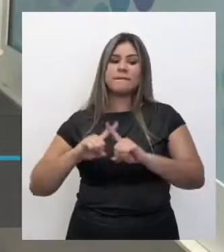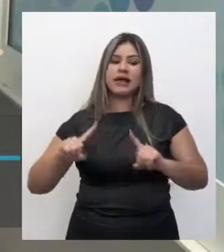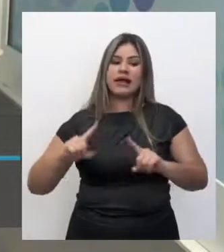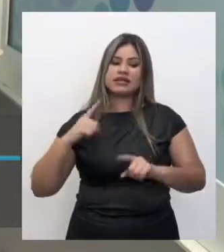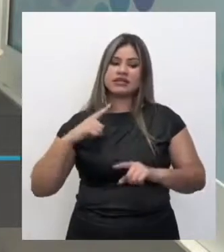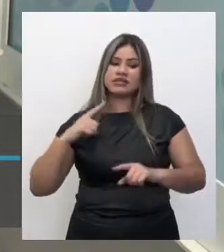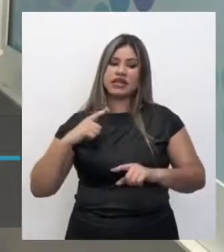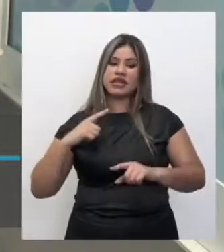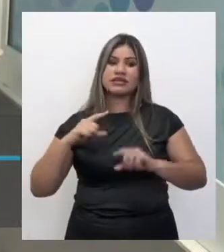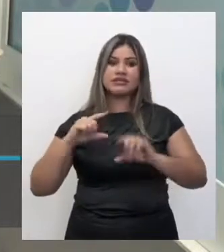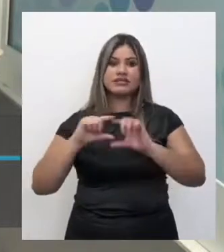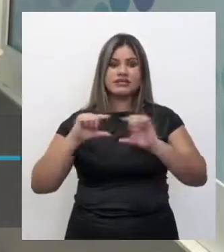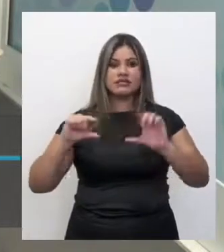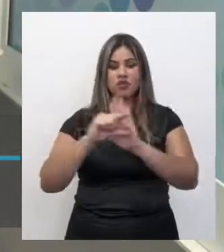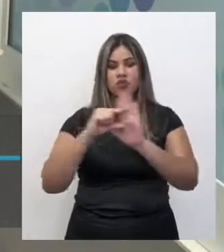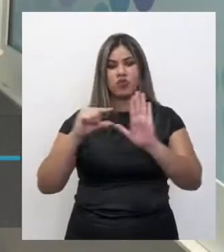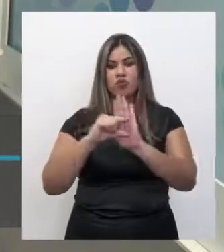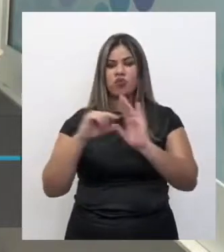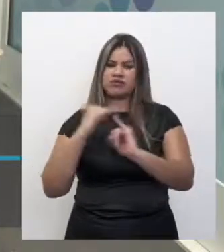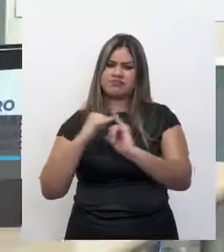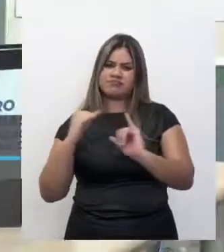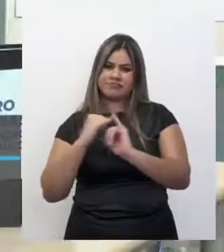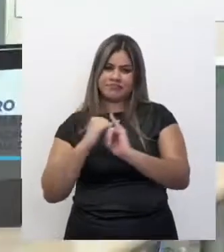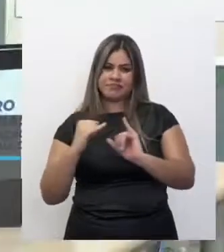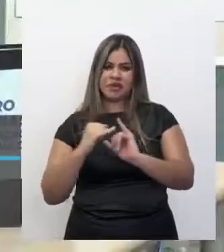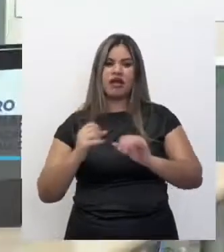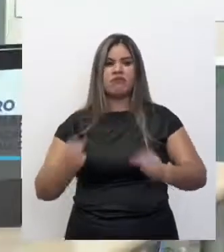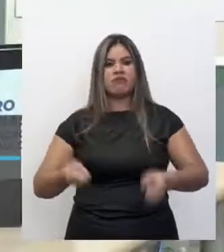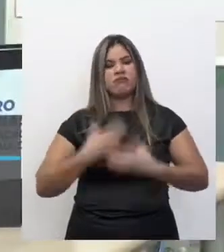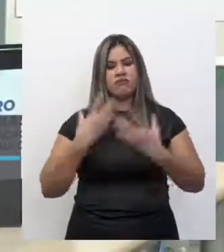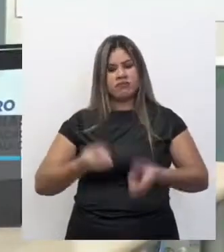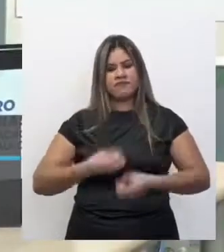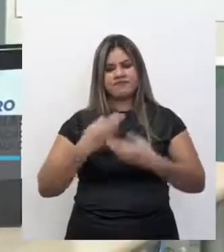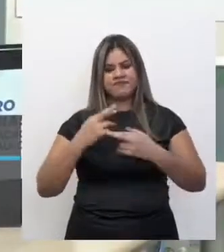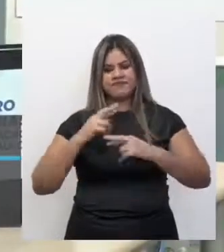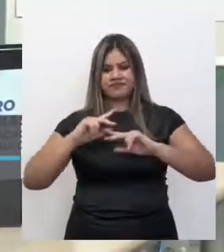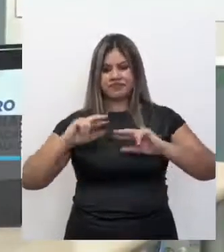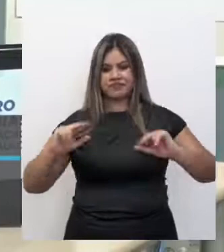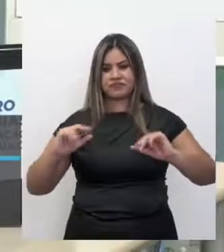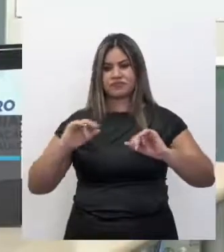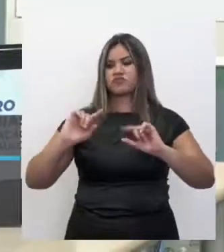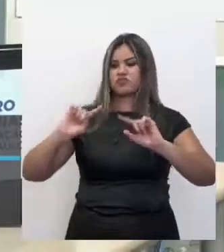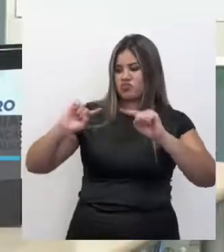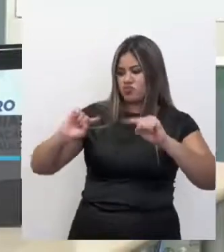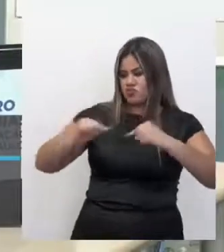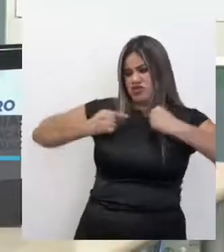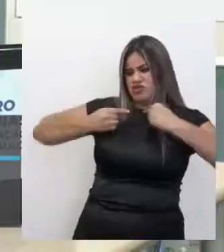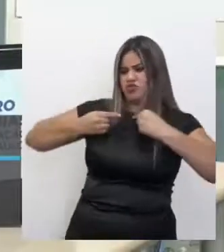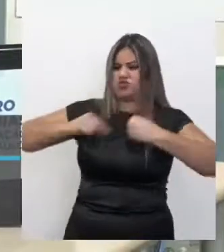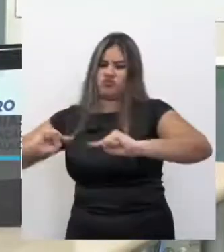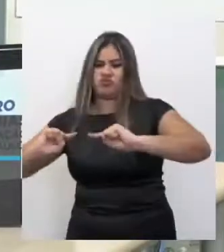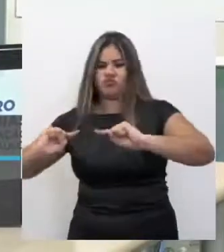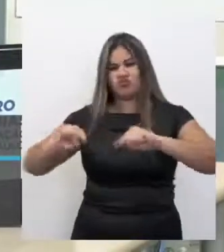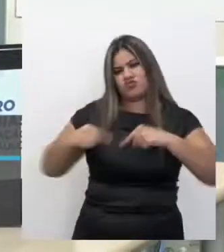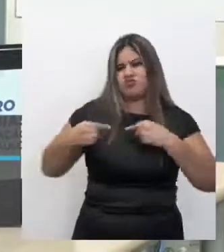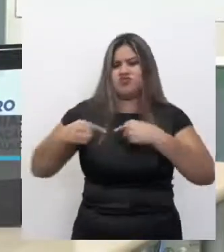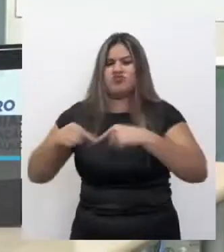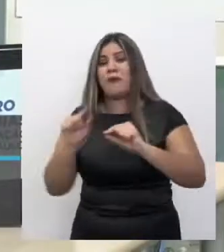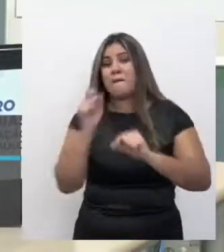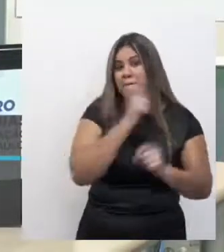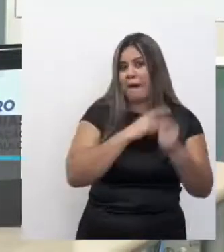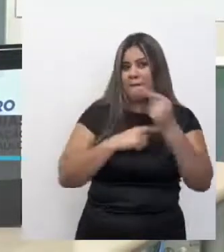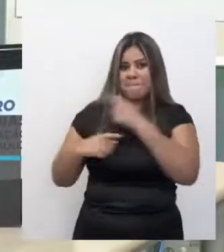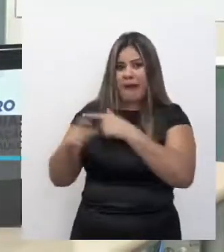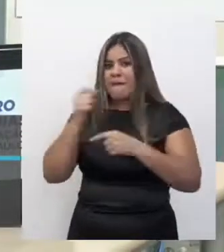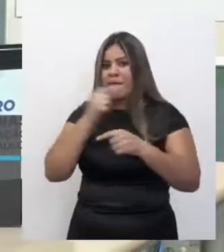de rima e eles fazem batalha de poemas e tal, mas é um zoando com o outro, é só sátira. Entendi. Sabe aquelas cantigas